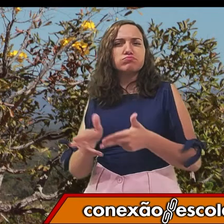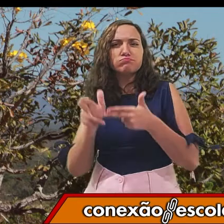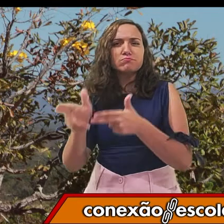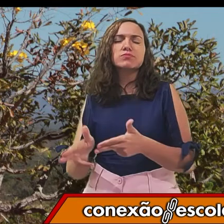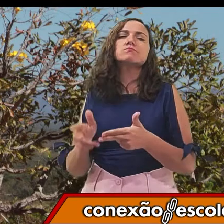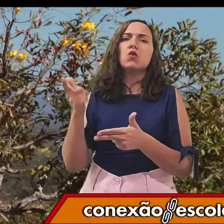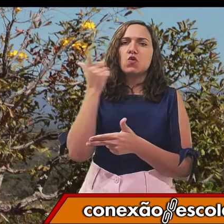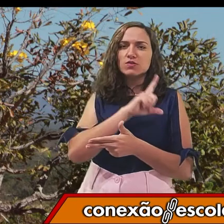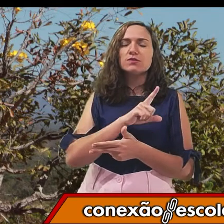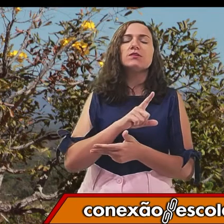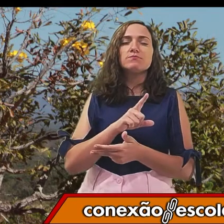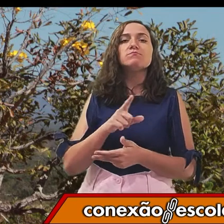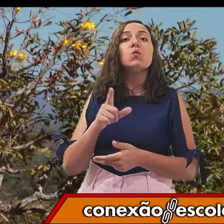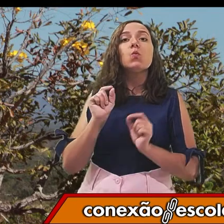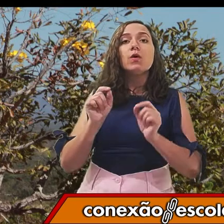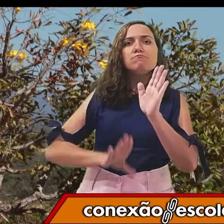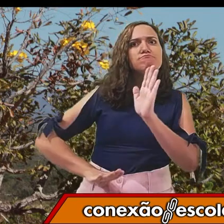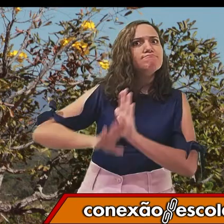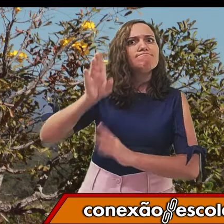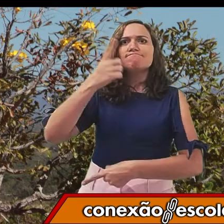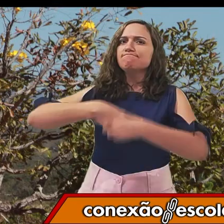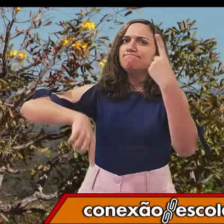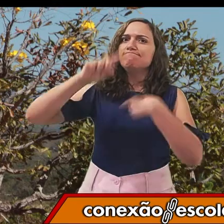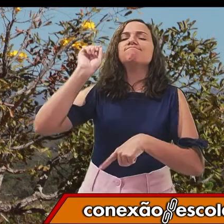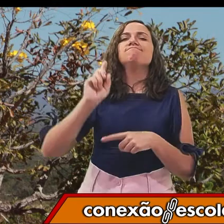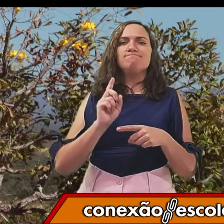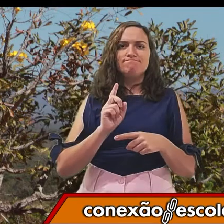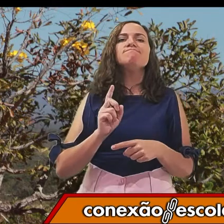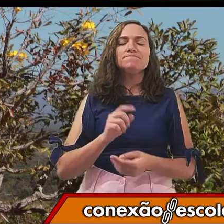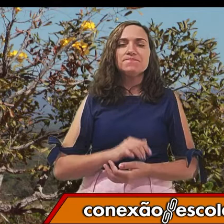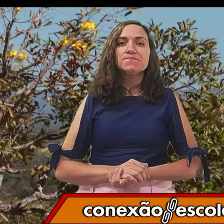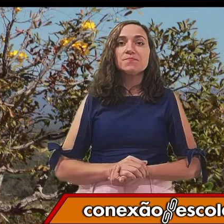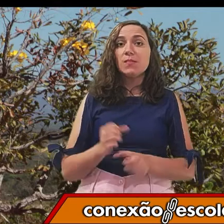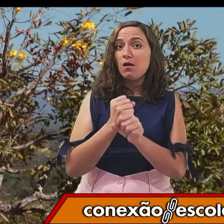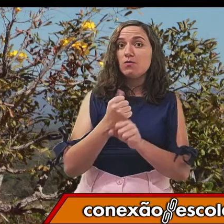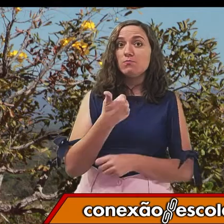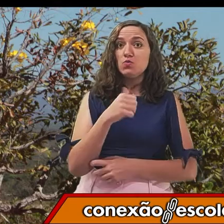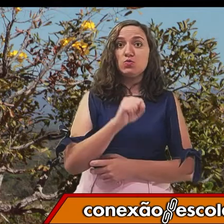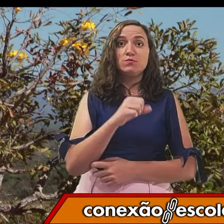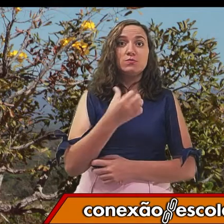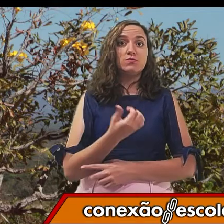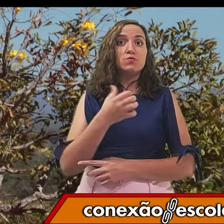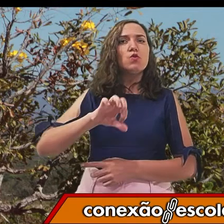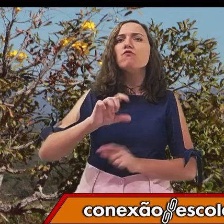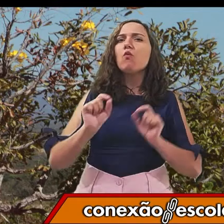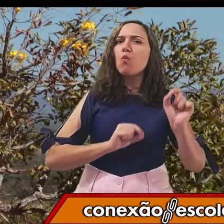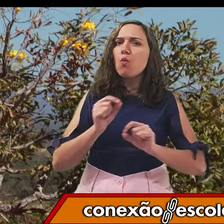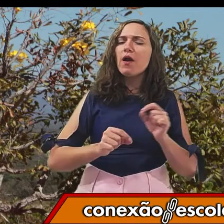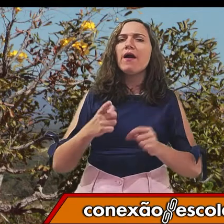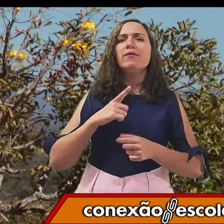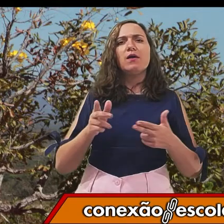locomotivas. Isso levou ao desenvolvimento das ferrovias. Em 1869, uma estrada de